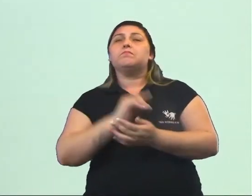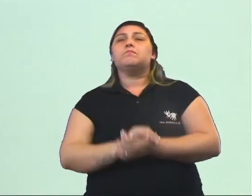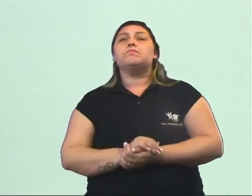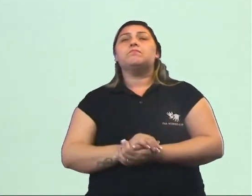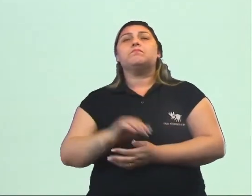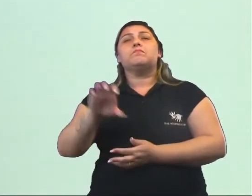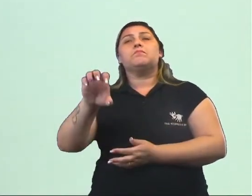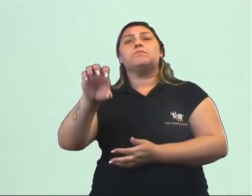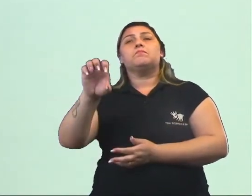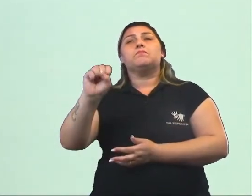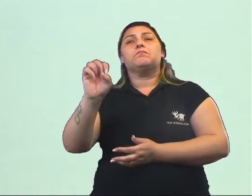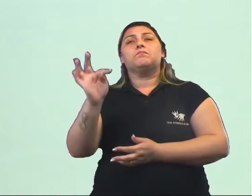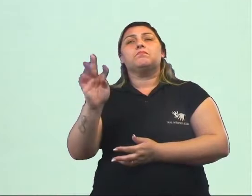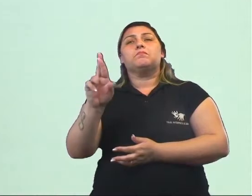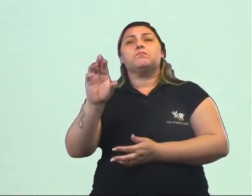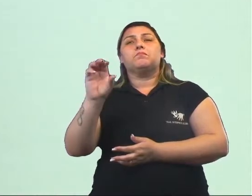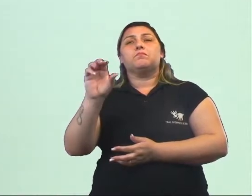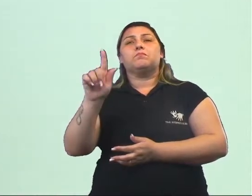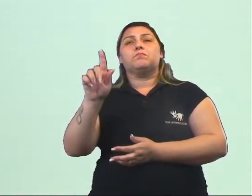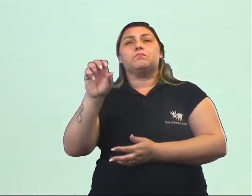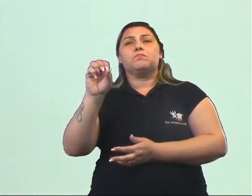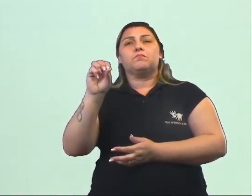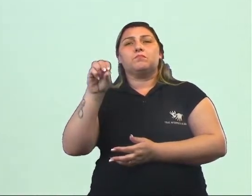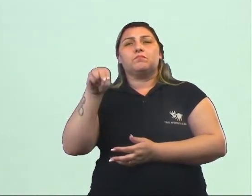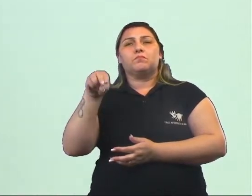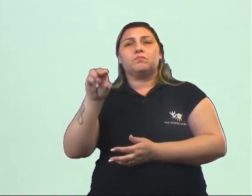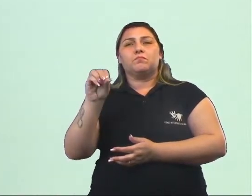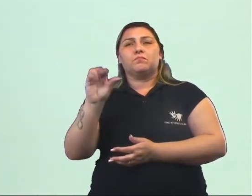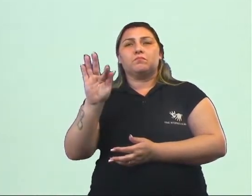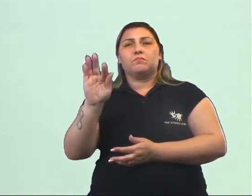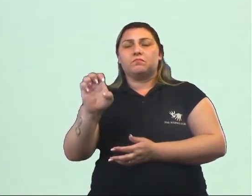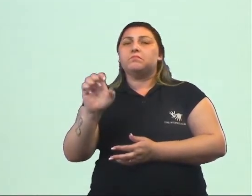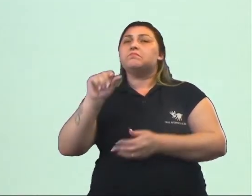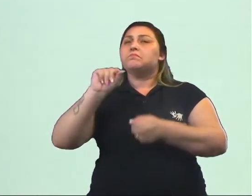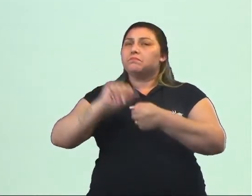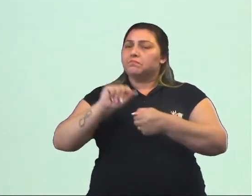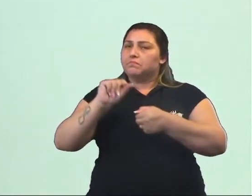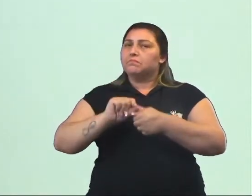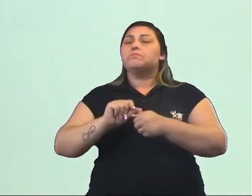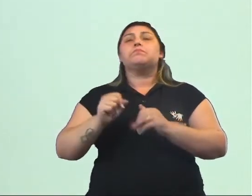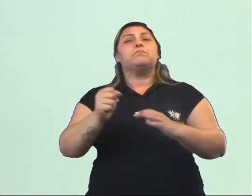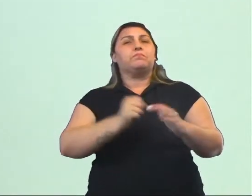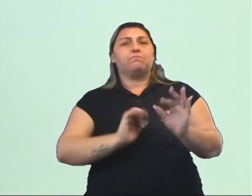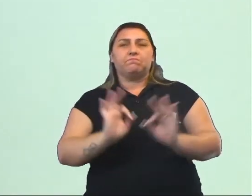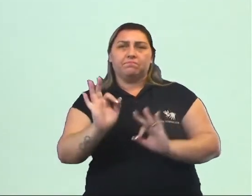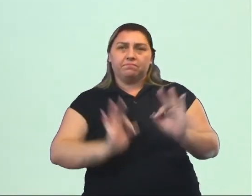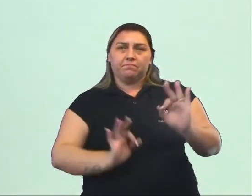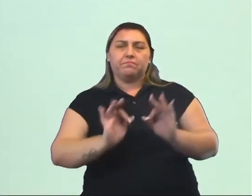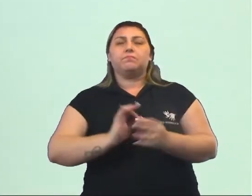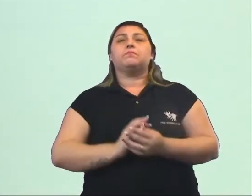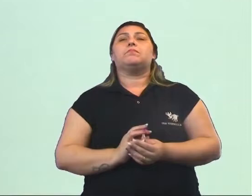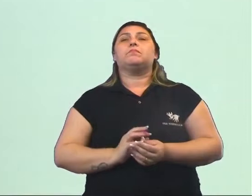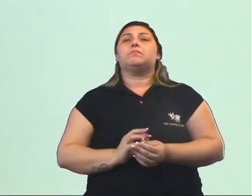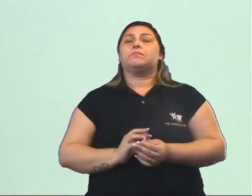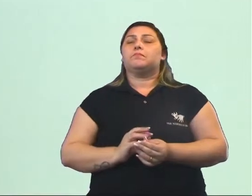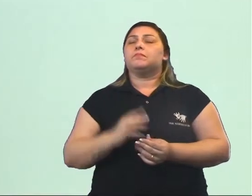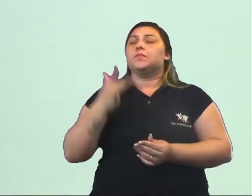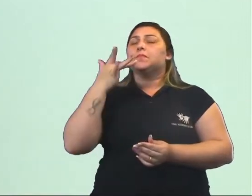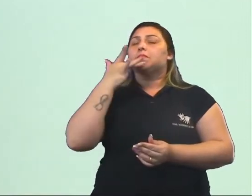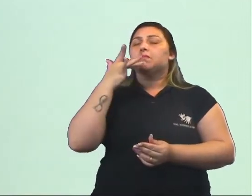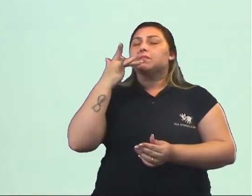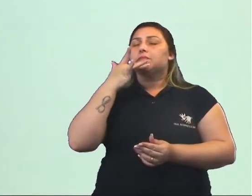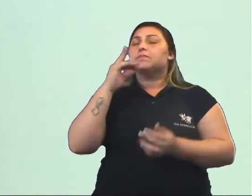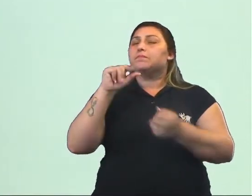é no estrogonofe. Isso mesmo, a maioria das pessoas quando vão fazer, né, vão cozinhar, vão produzir este prato tão